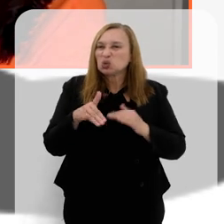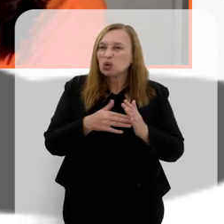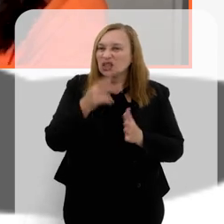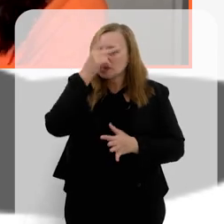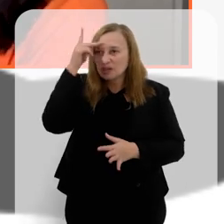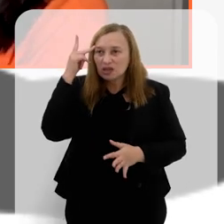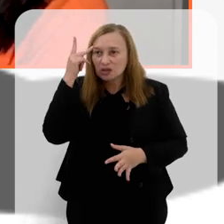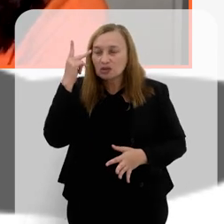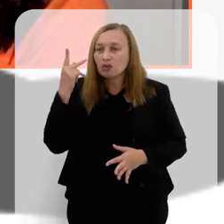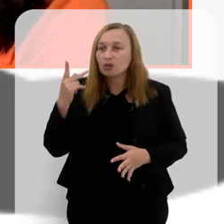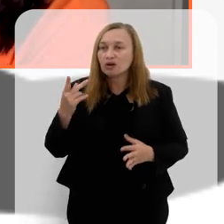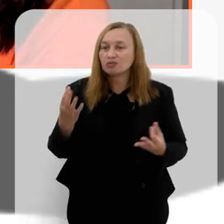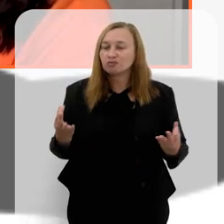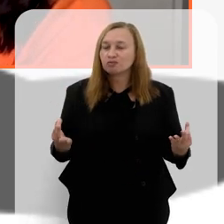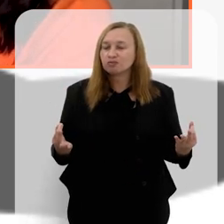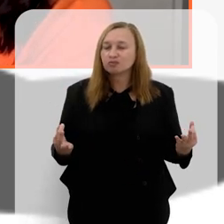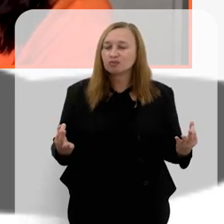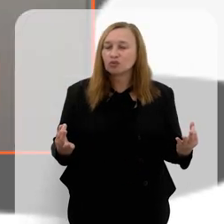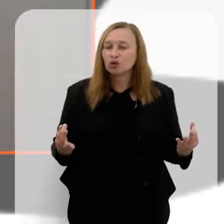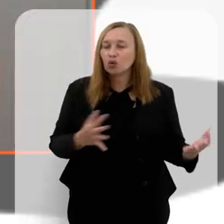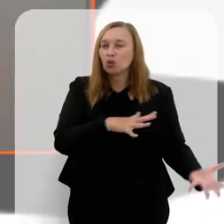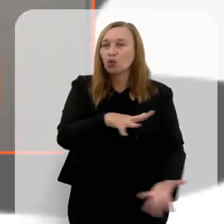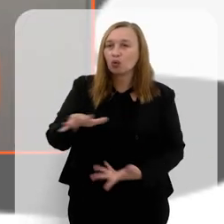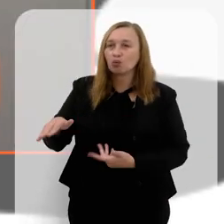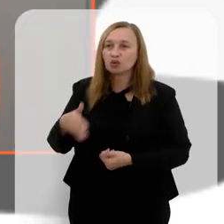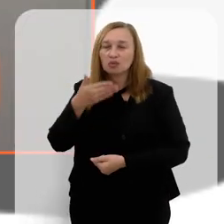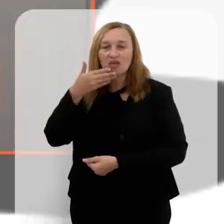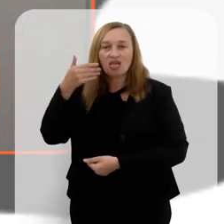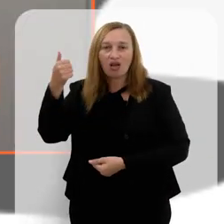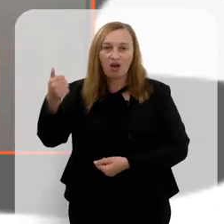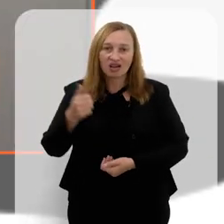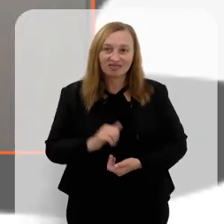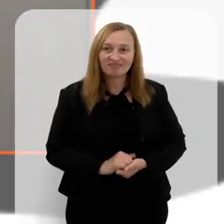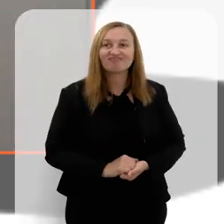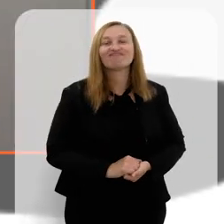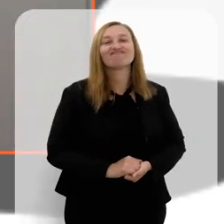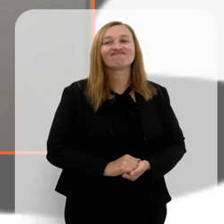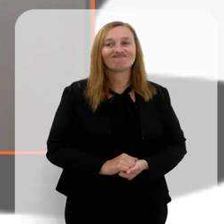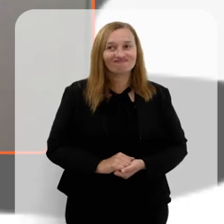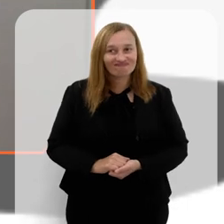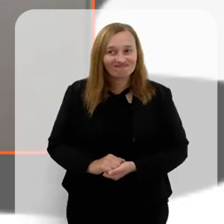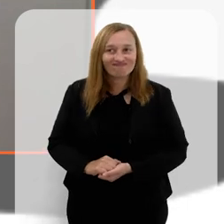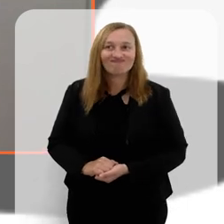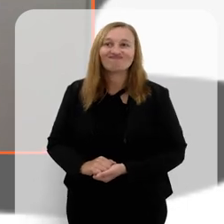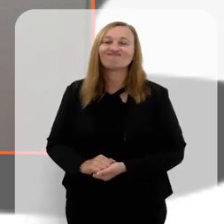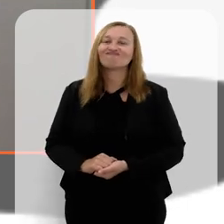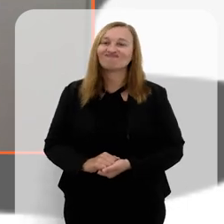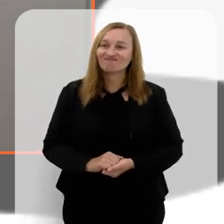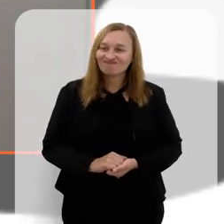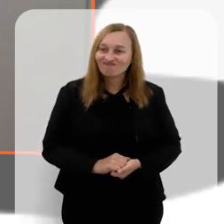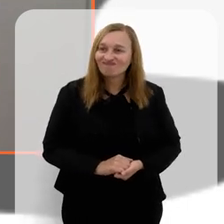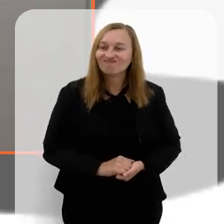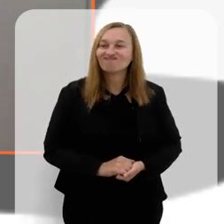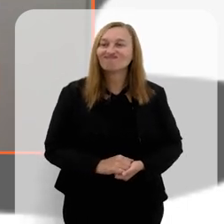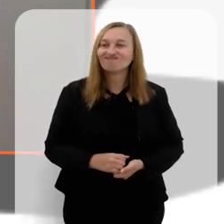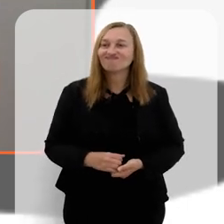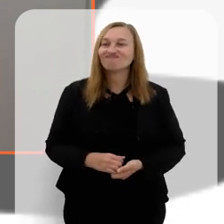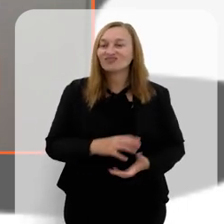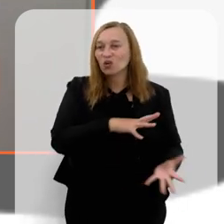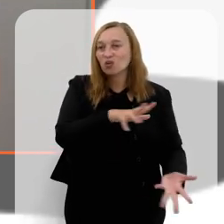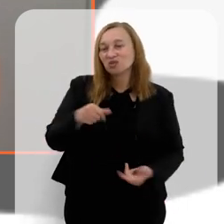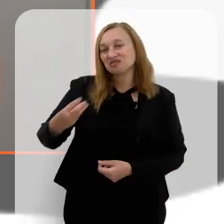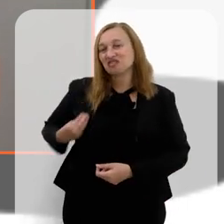se todo mundo fizesse meditação, o mundo iria muito melhor. O mundo estaria muito